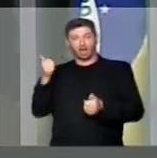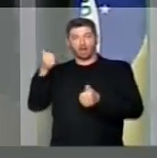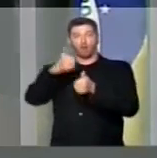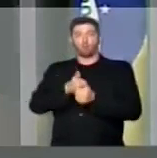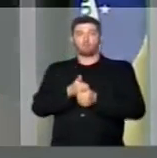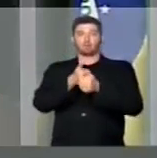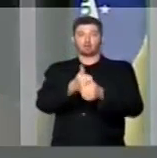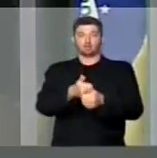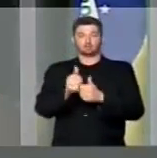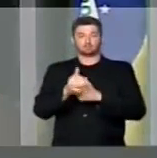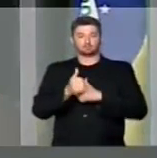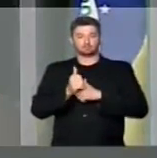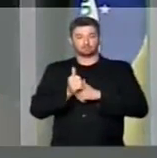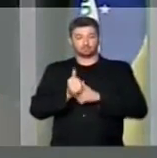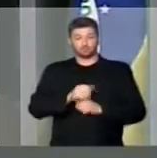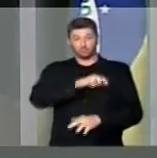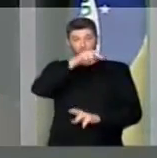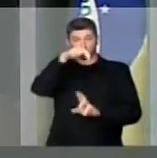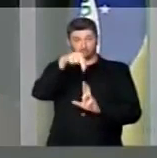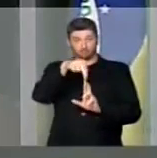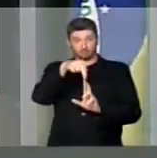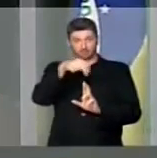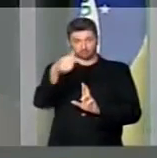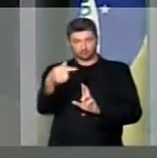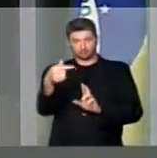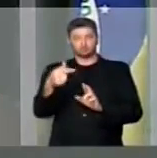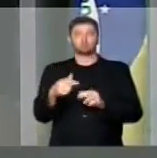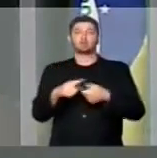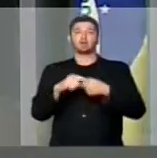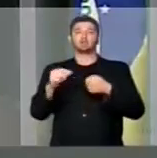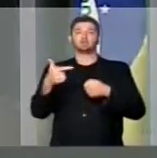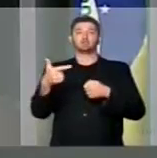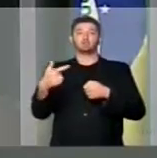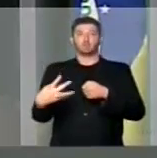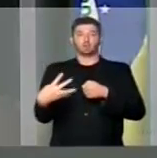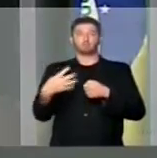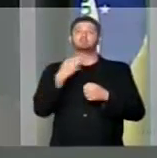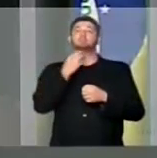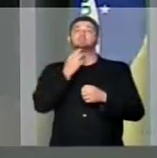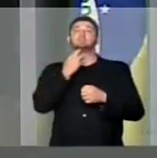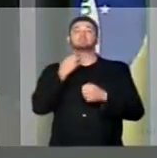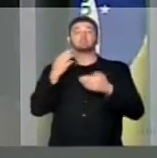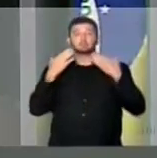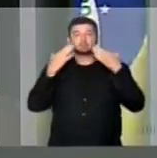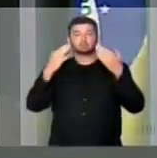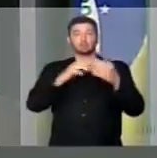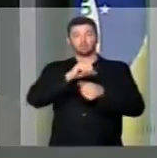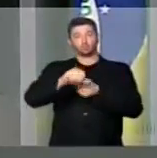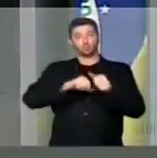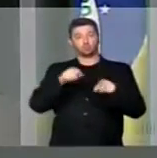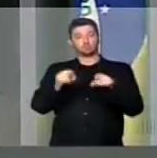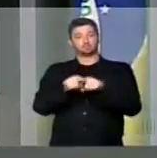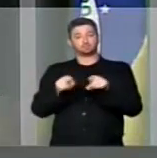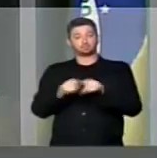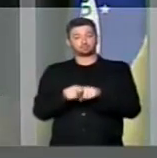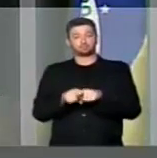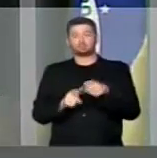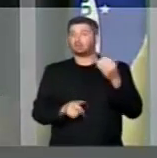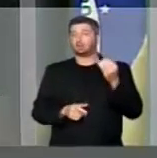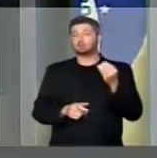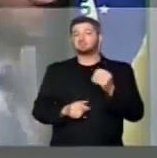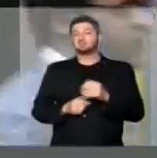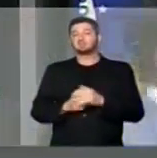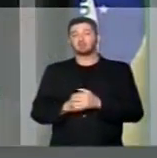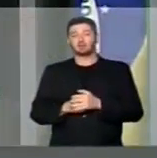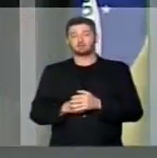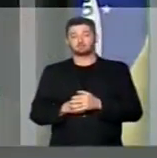acompanhante. No parágrafo 7º do artigo 24, apresentamos alteração de